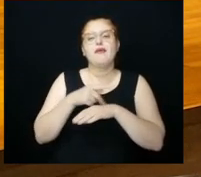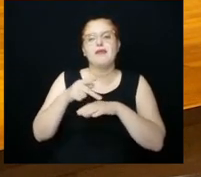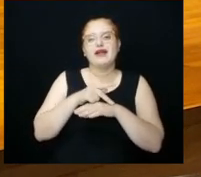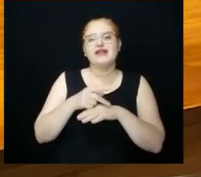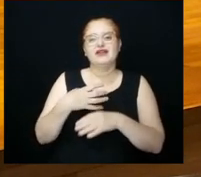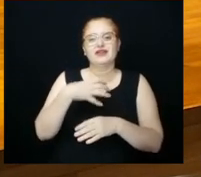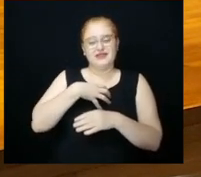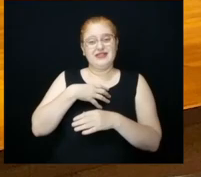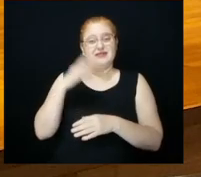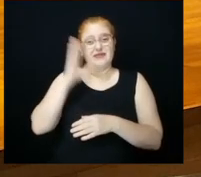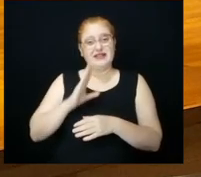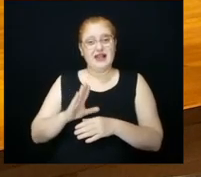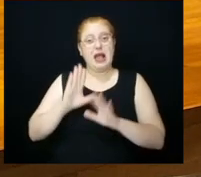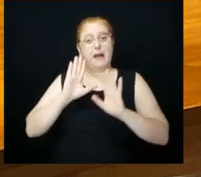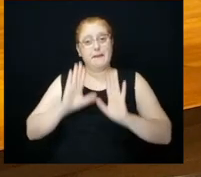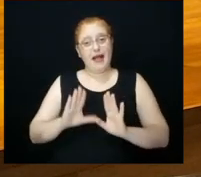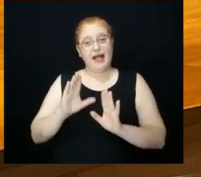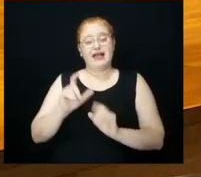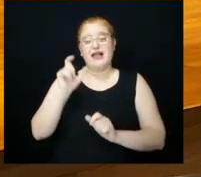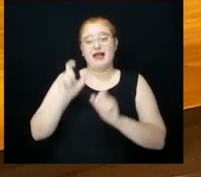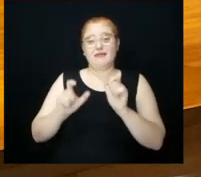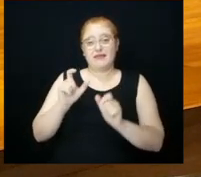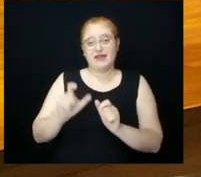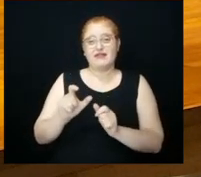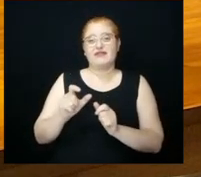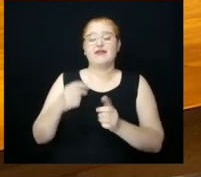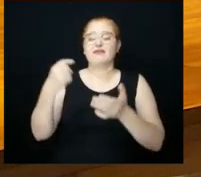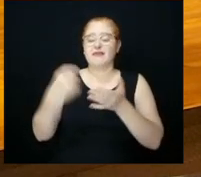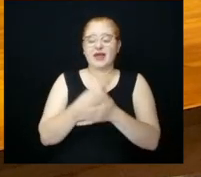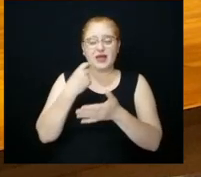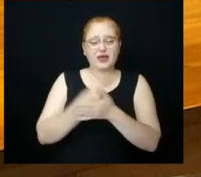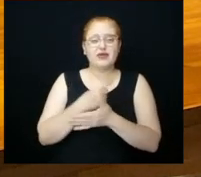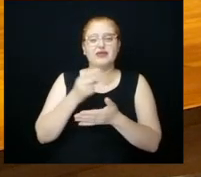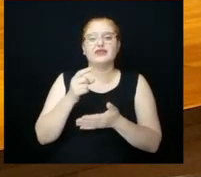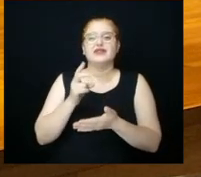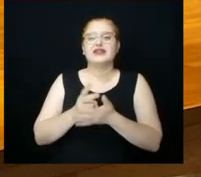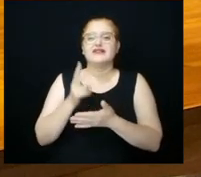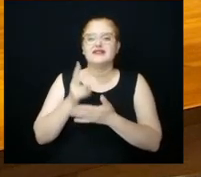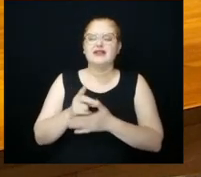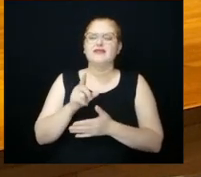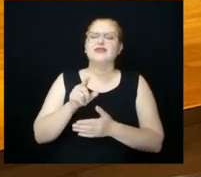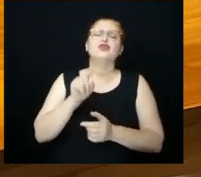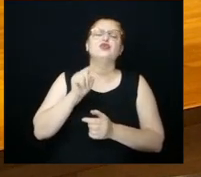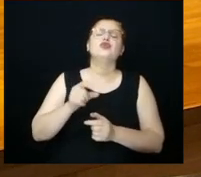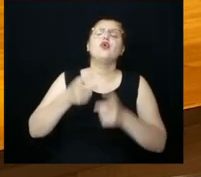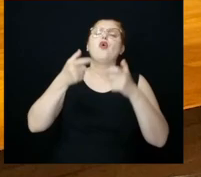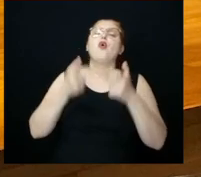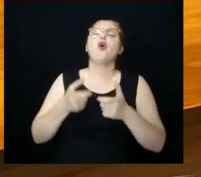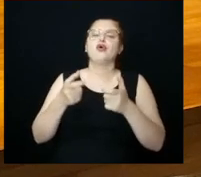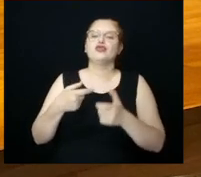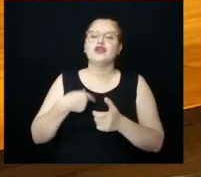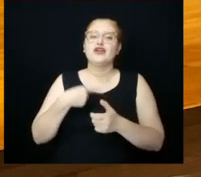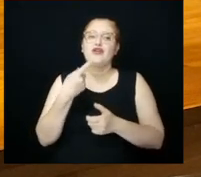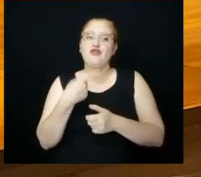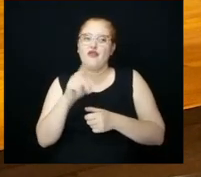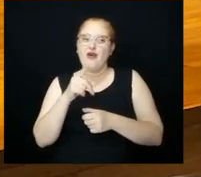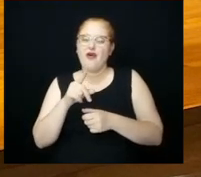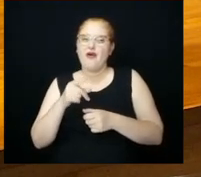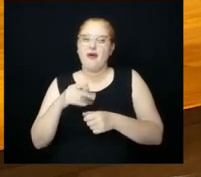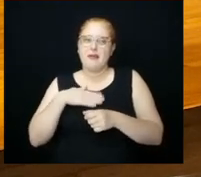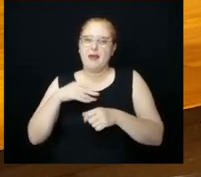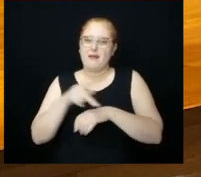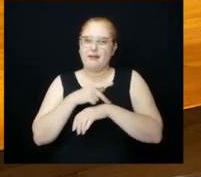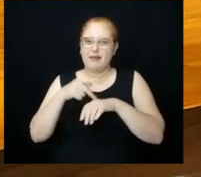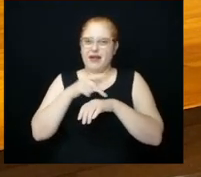Eu me sinto brasileira, mas as pessoas me falam assim, de onde você é, tá? Eu vou para meu país e eu não tenho